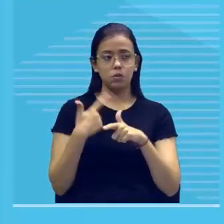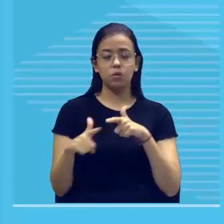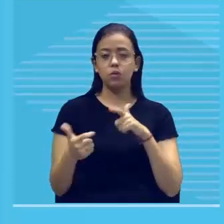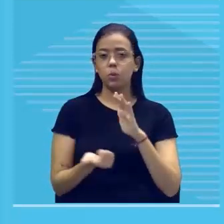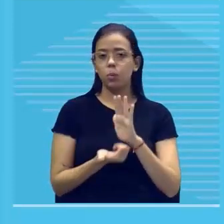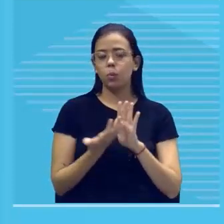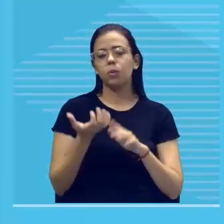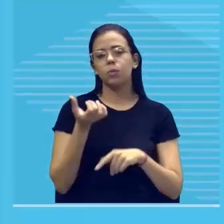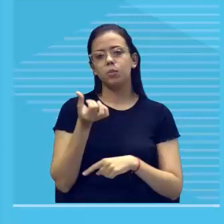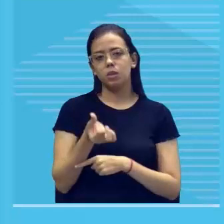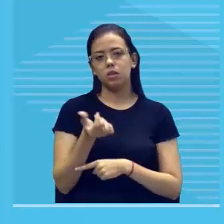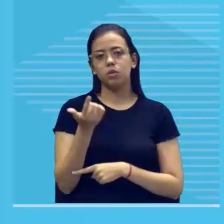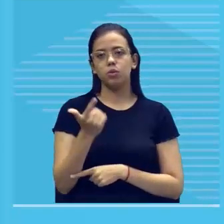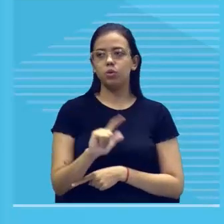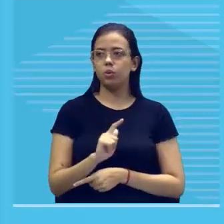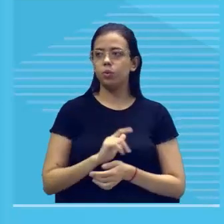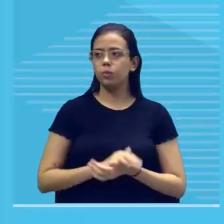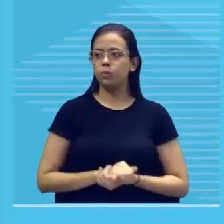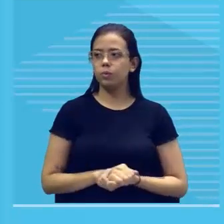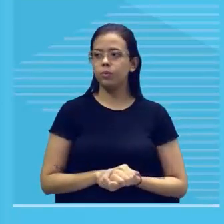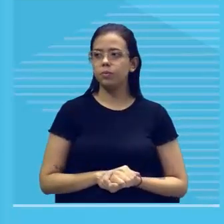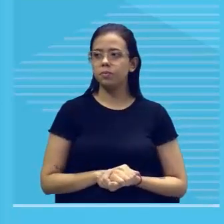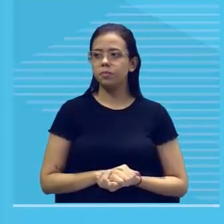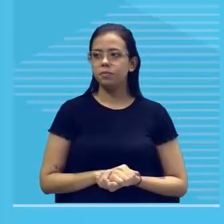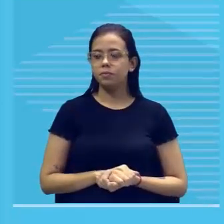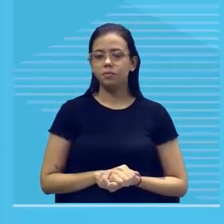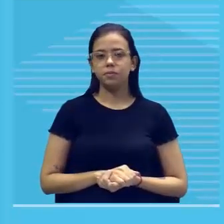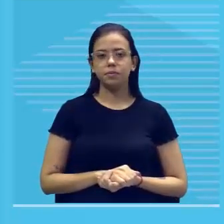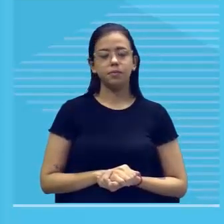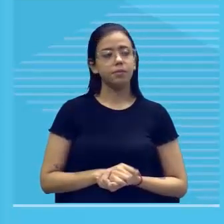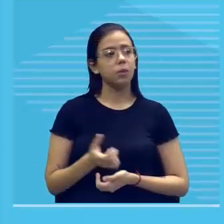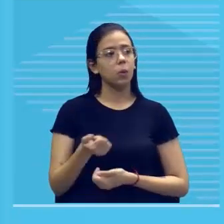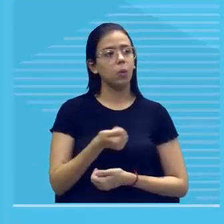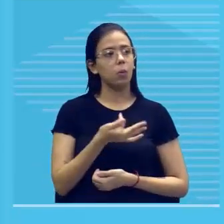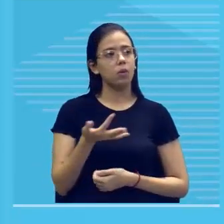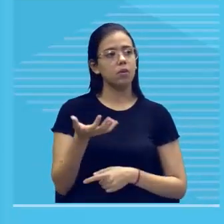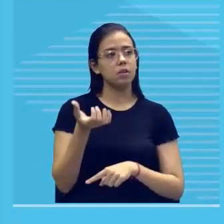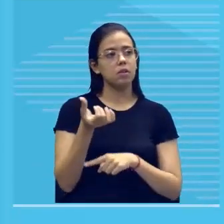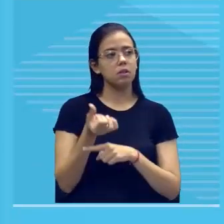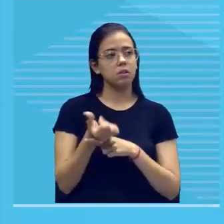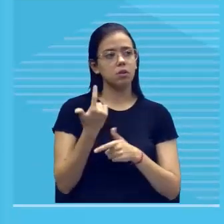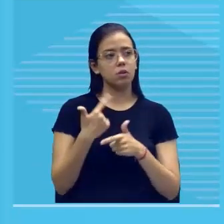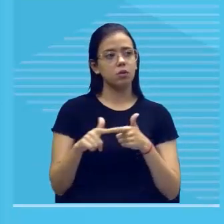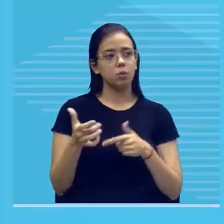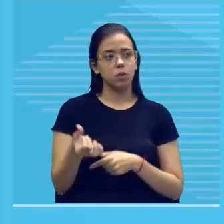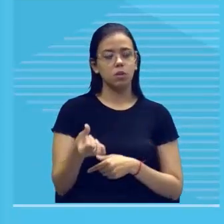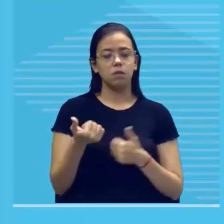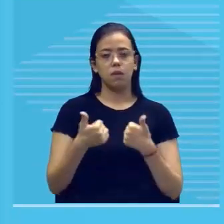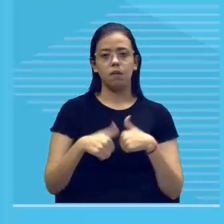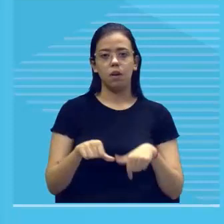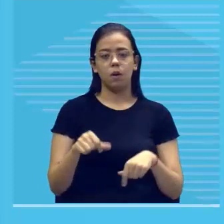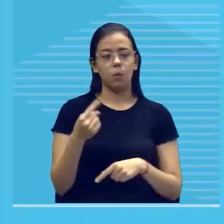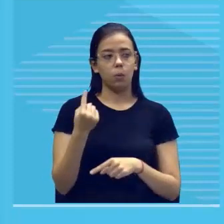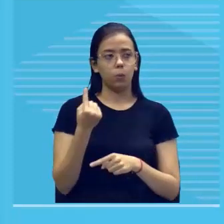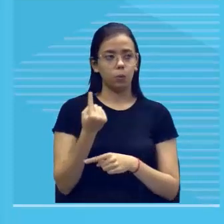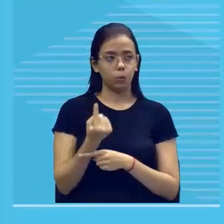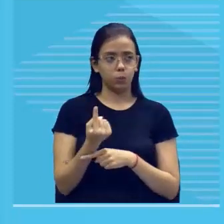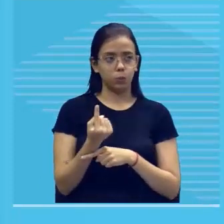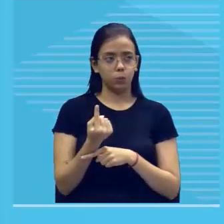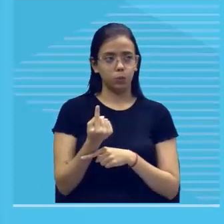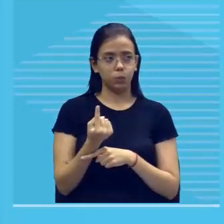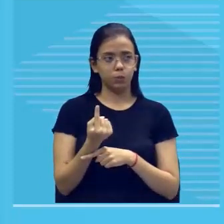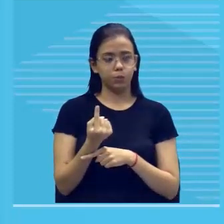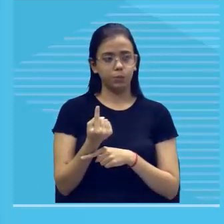dividir por 6 de novo né quanto é seis dividido por 6 One né um